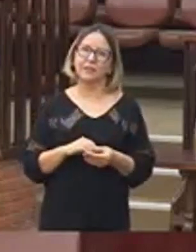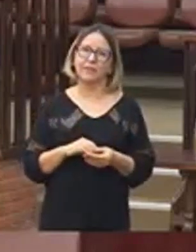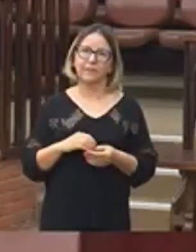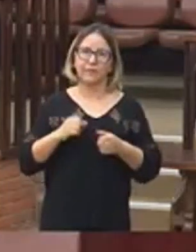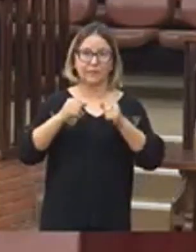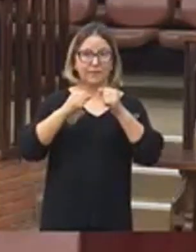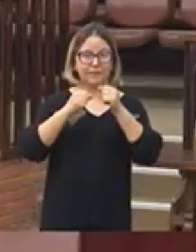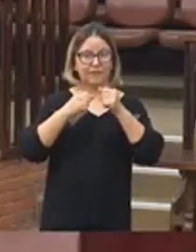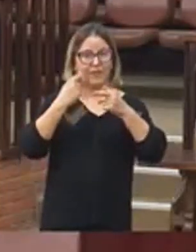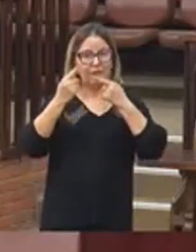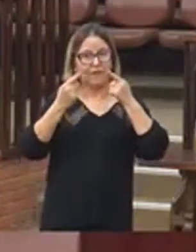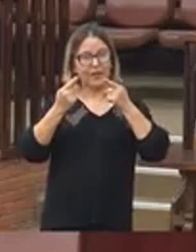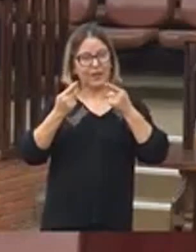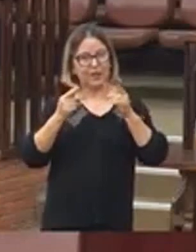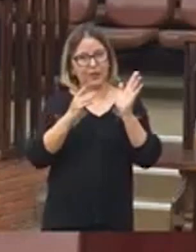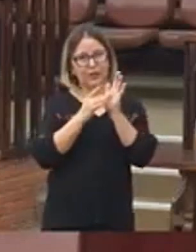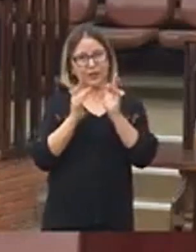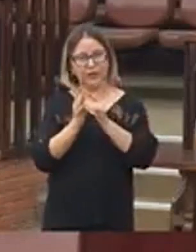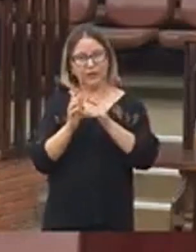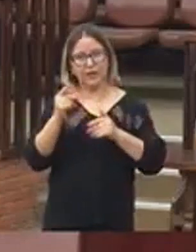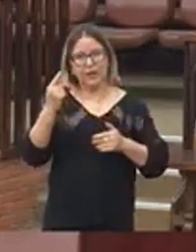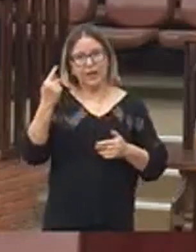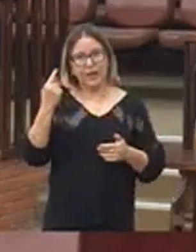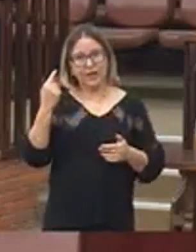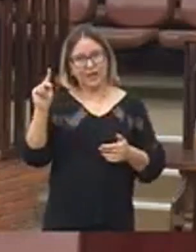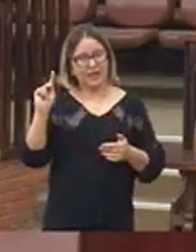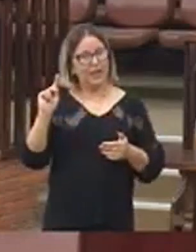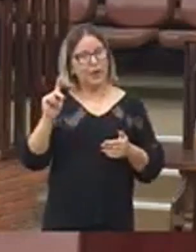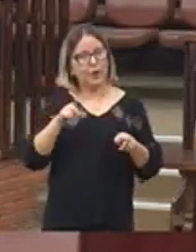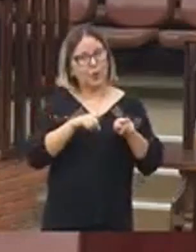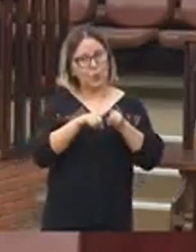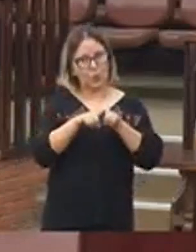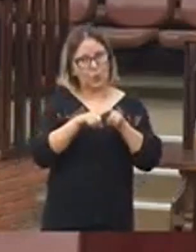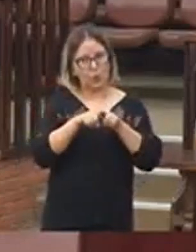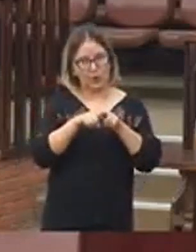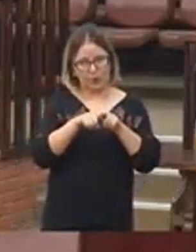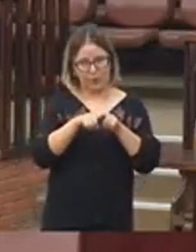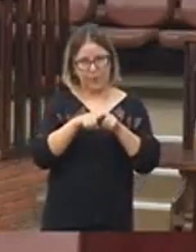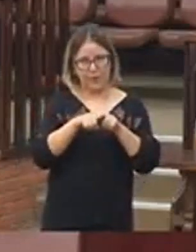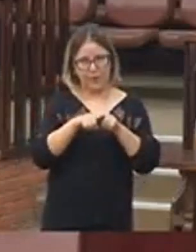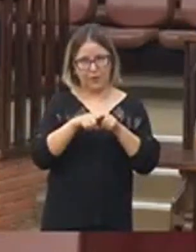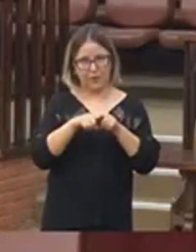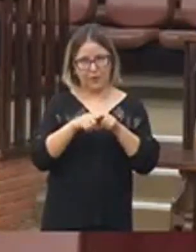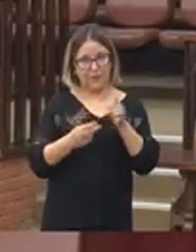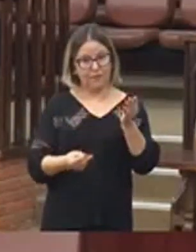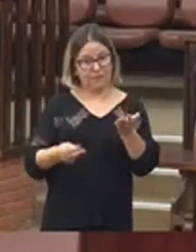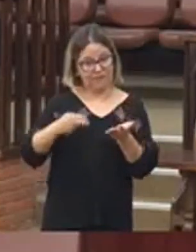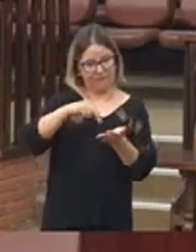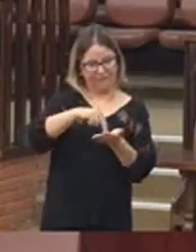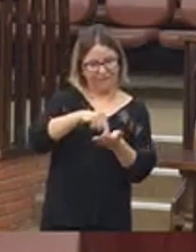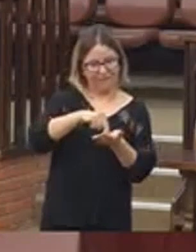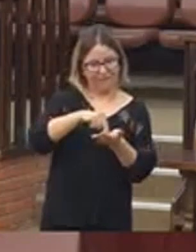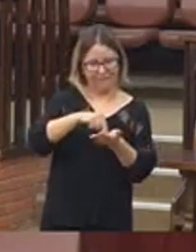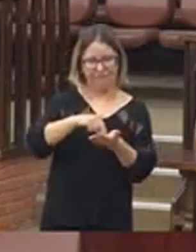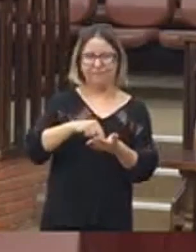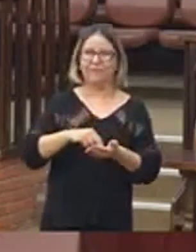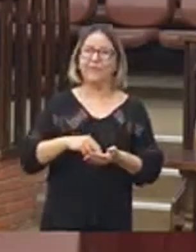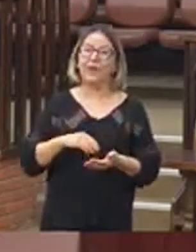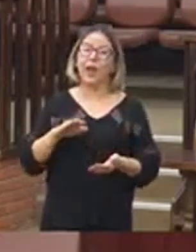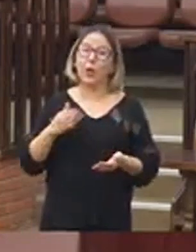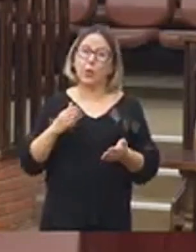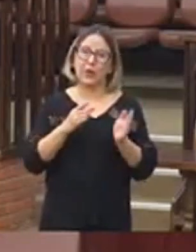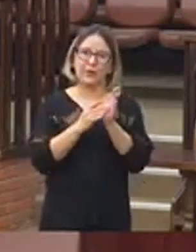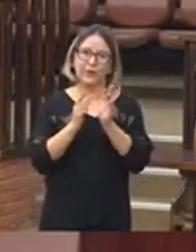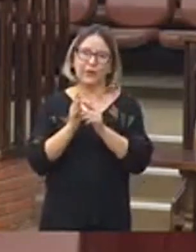Declarou-lhe Jesus, teu irmão há de ressurgir. Isso foi quando ele falou com Marta.